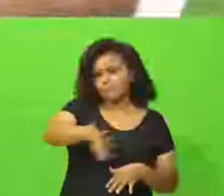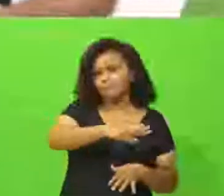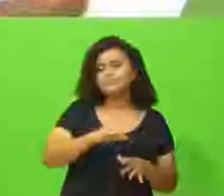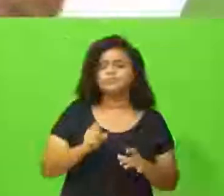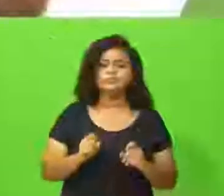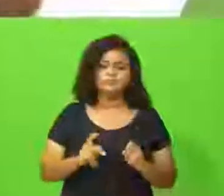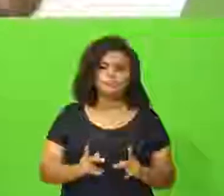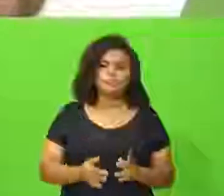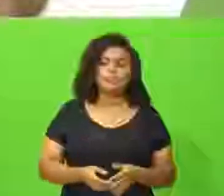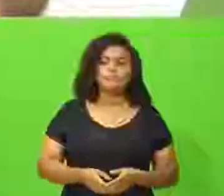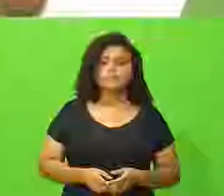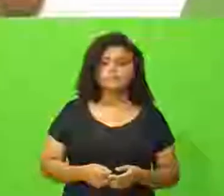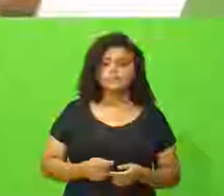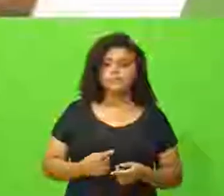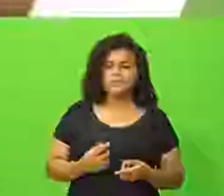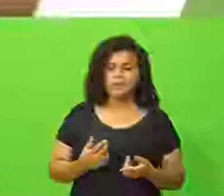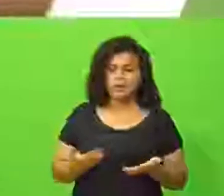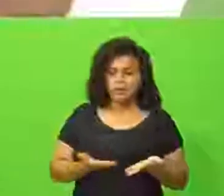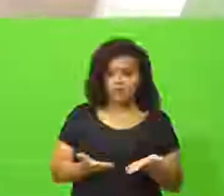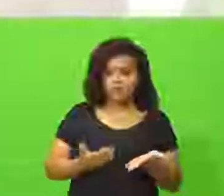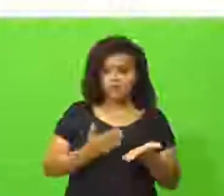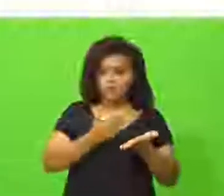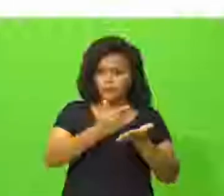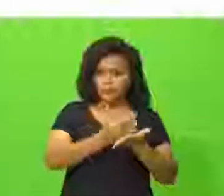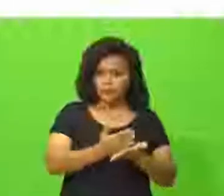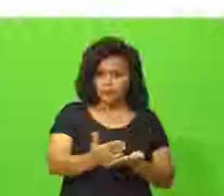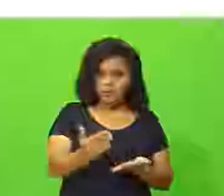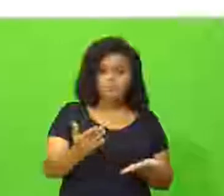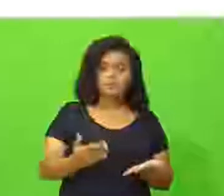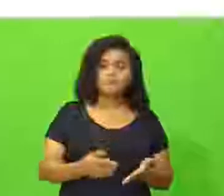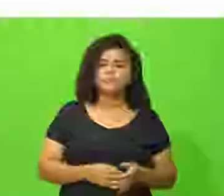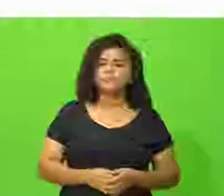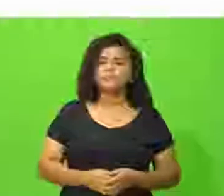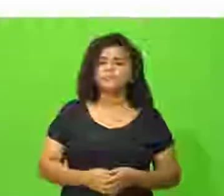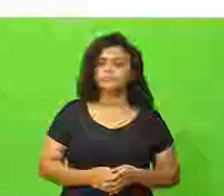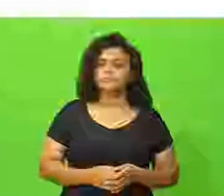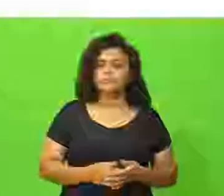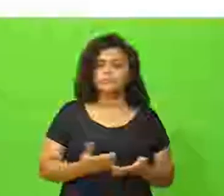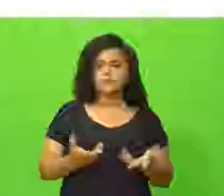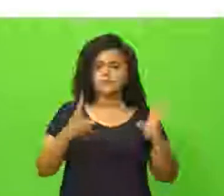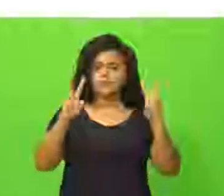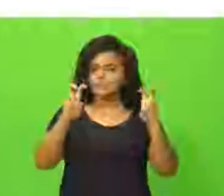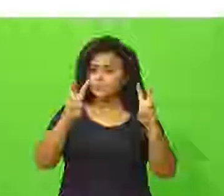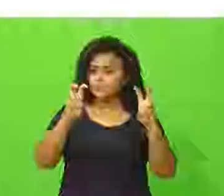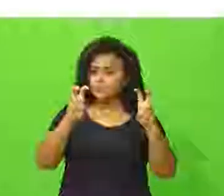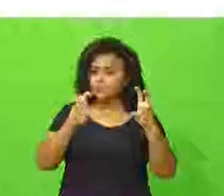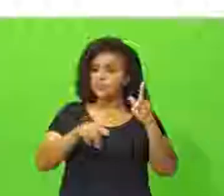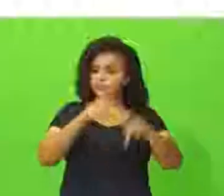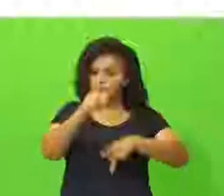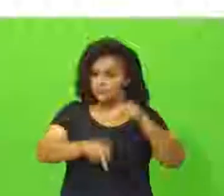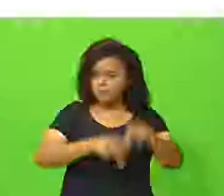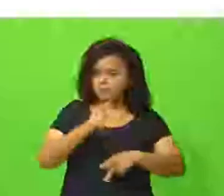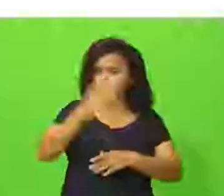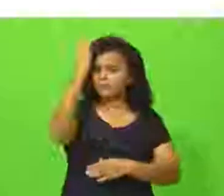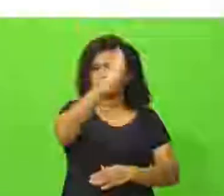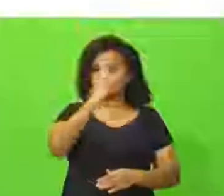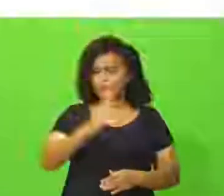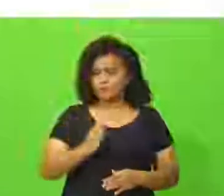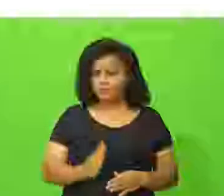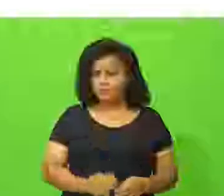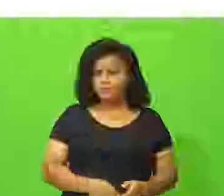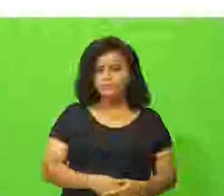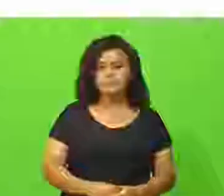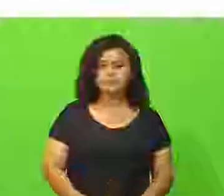Vamos dar continuidade ao nosso tema, no caso referente à população